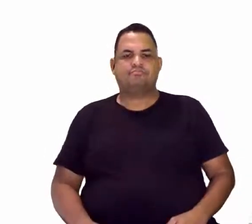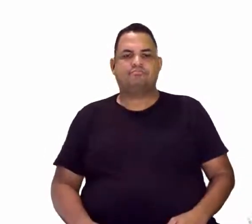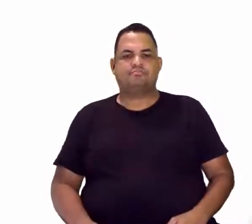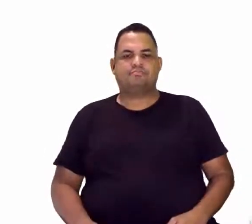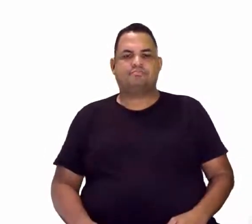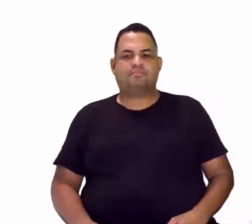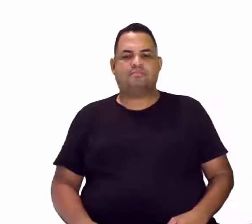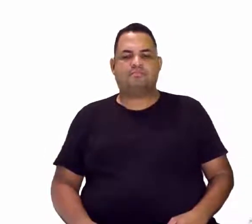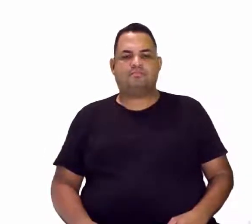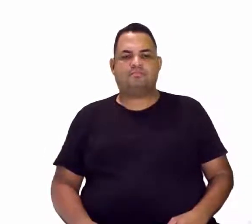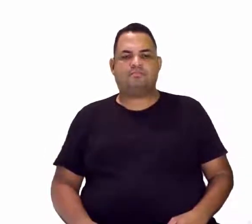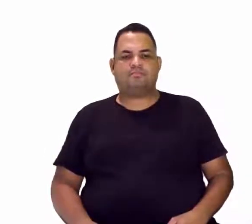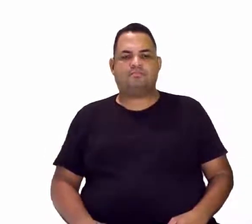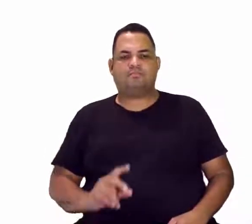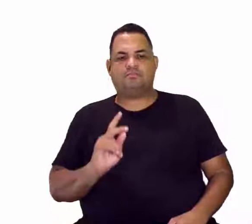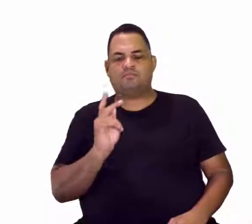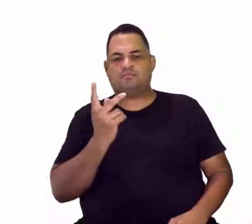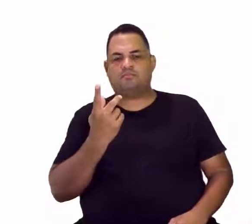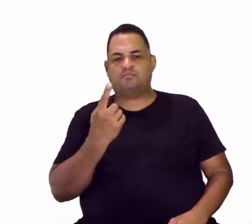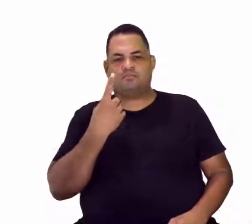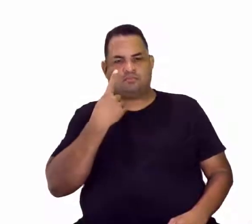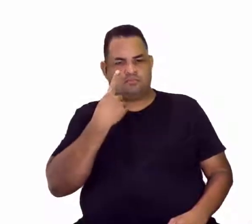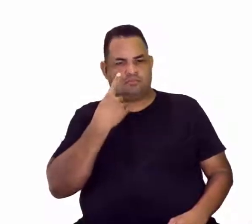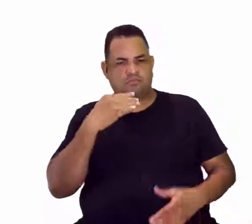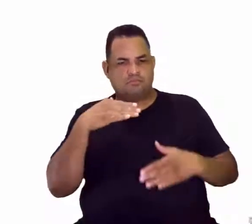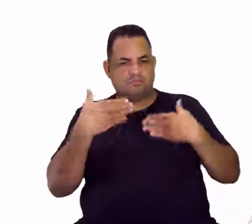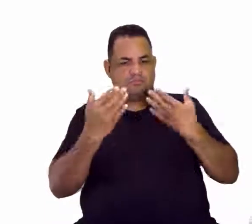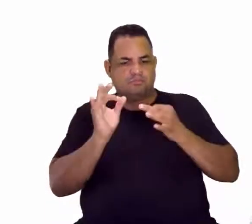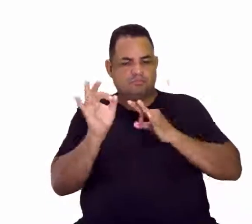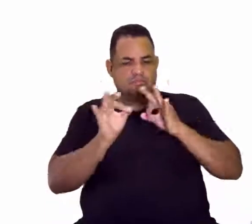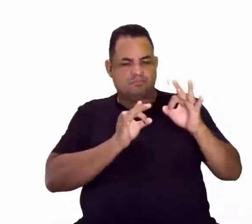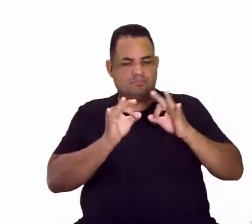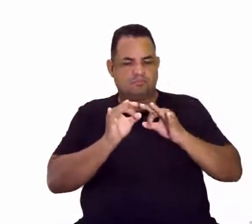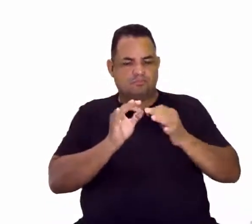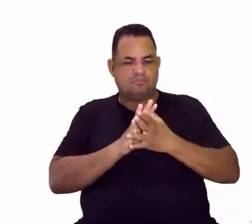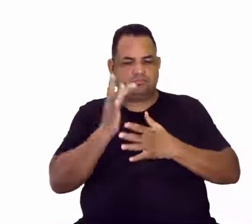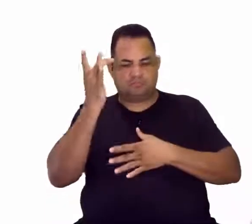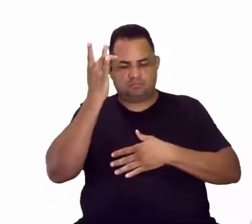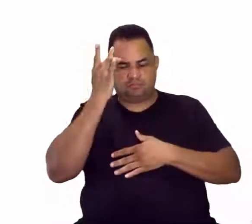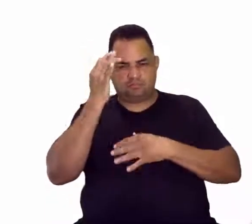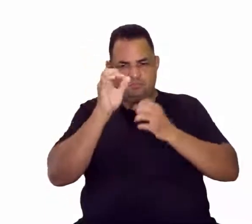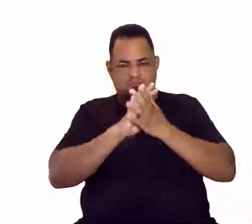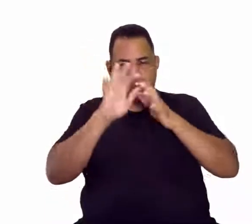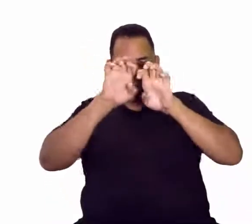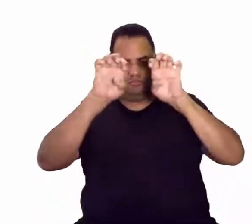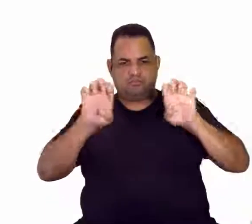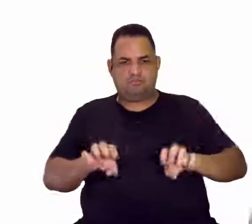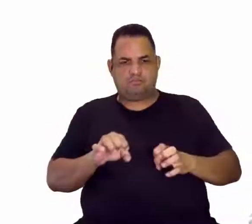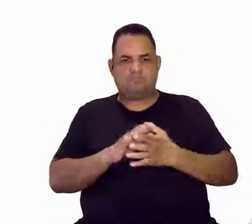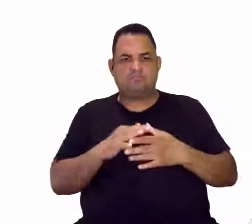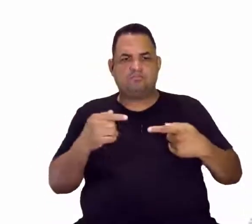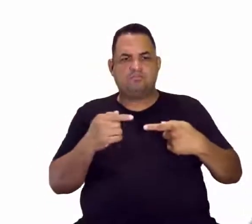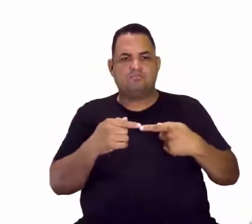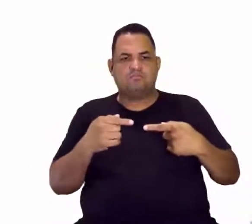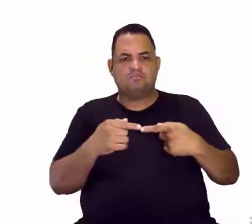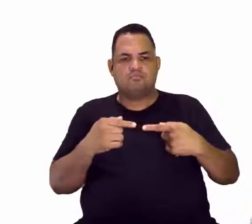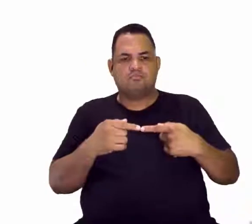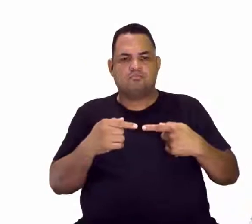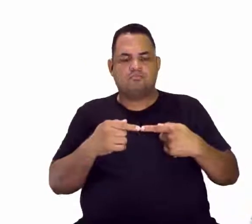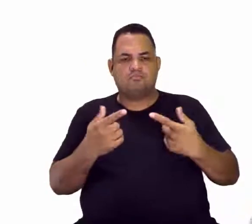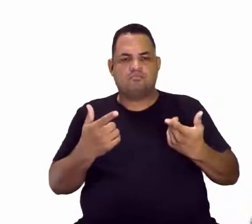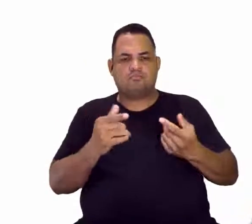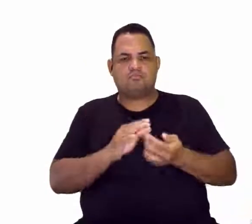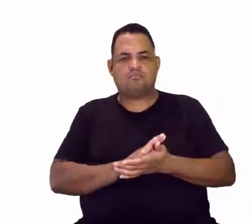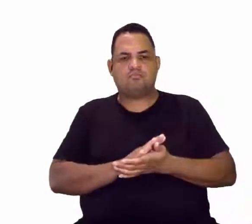E esse hidrogênio dele, quando a gente monta a fórmula estrutural, ele vai estar ligado a um dos oxigênios